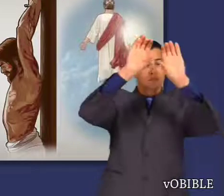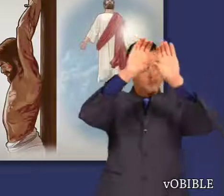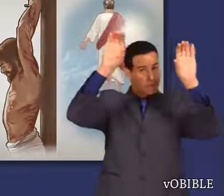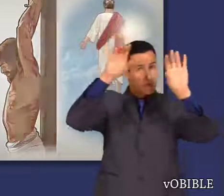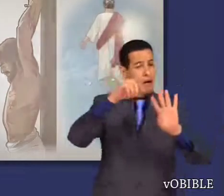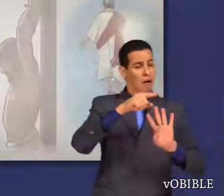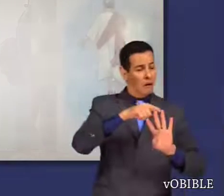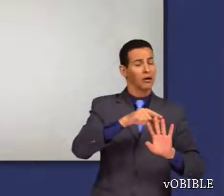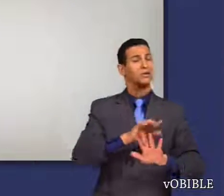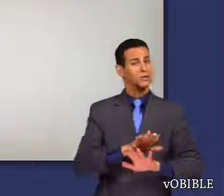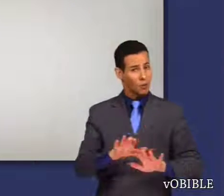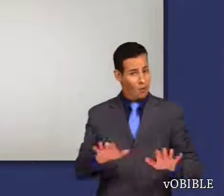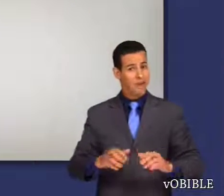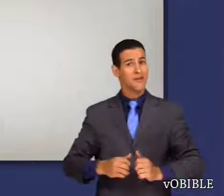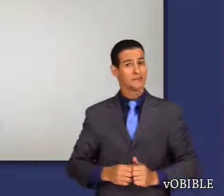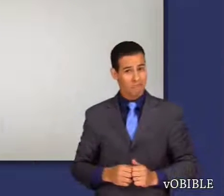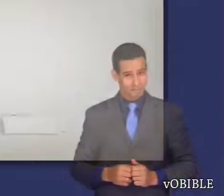céu.